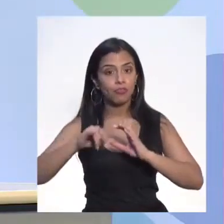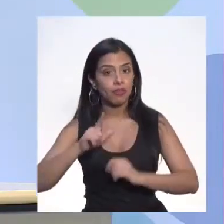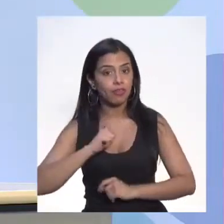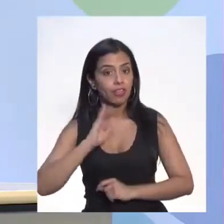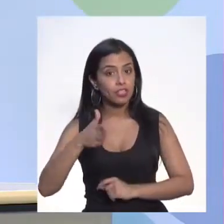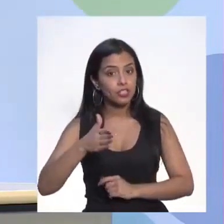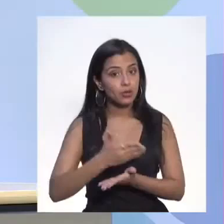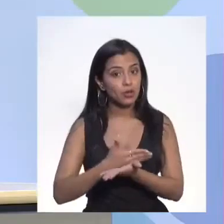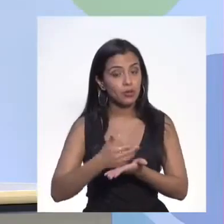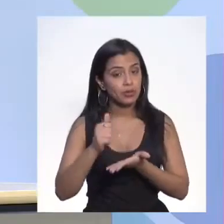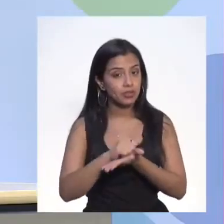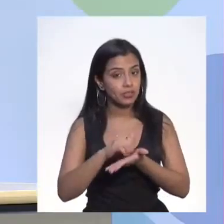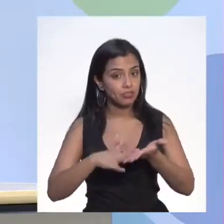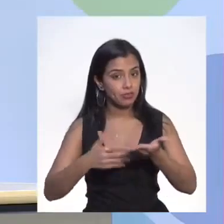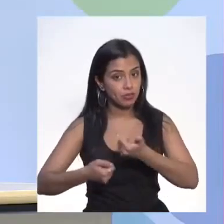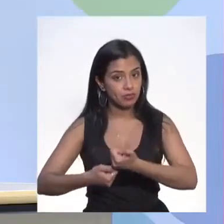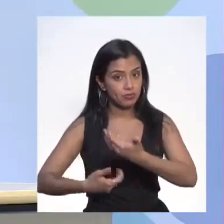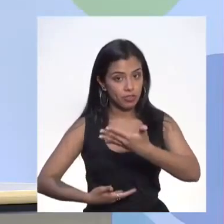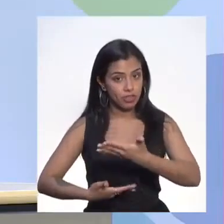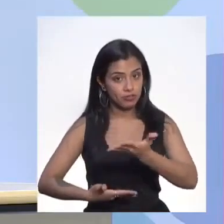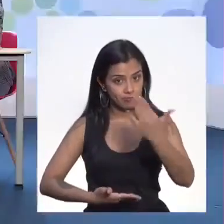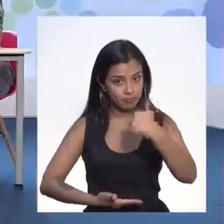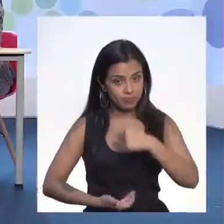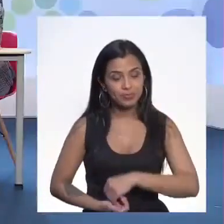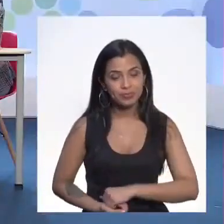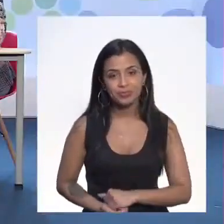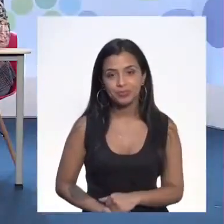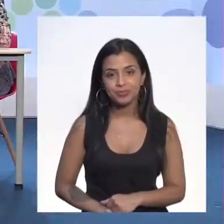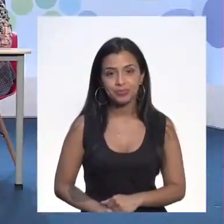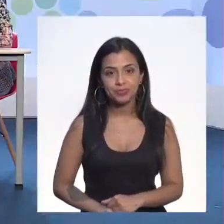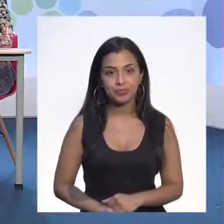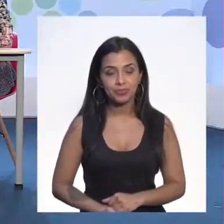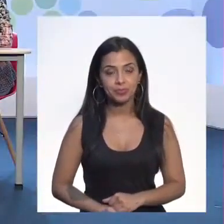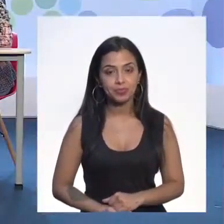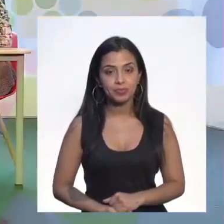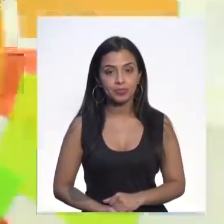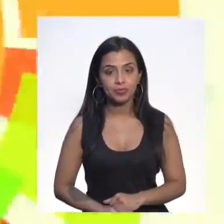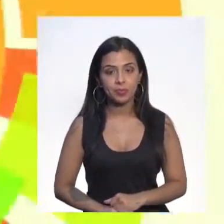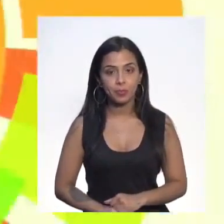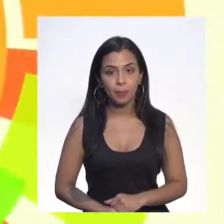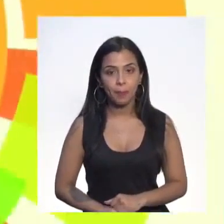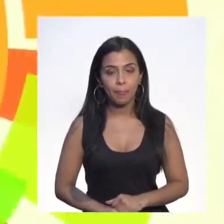primeira atividade no nosso chat. Vamos lá?